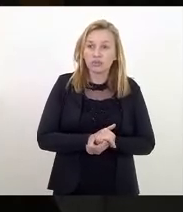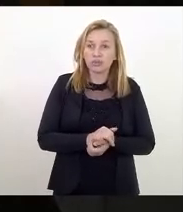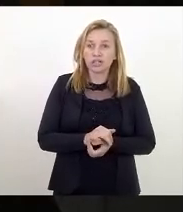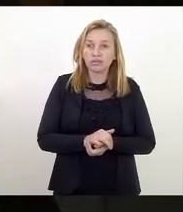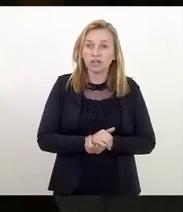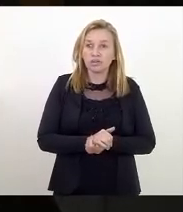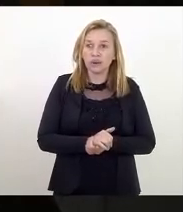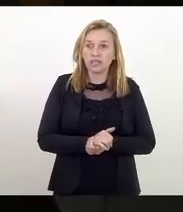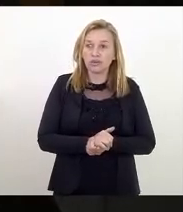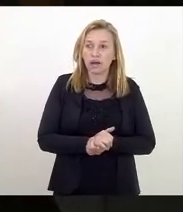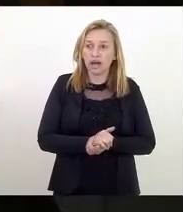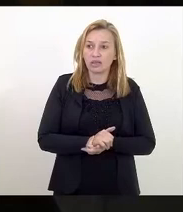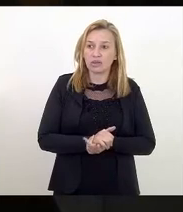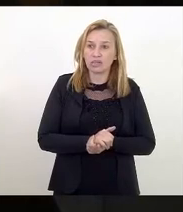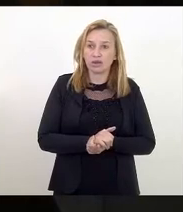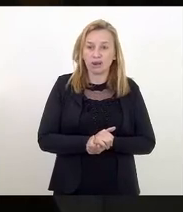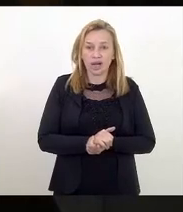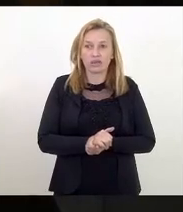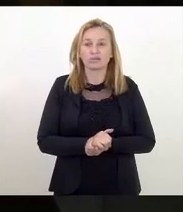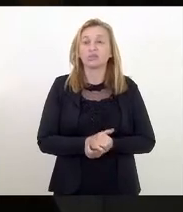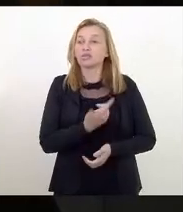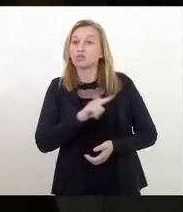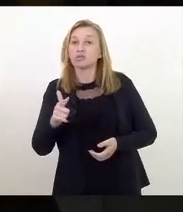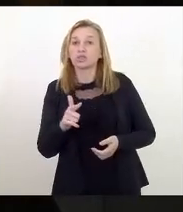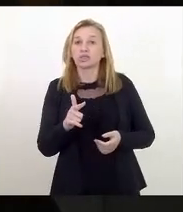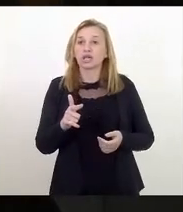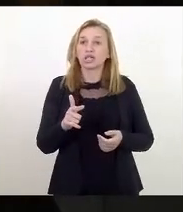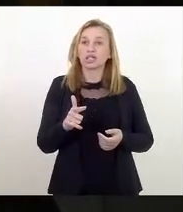dignidade. Não há nenhuma justificativa.